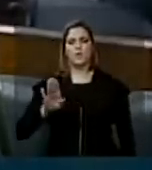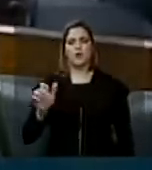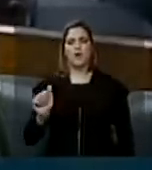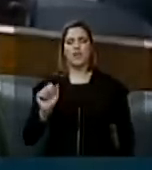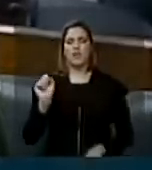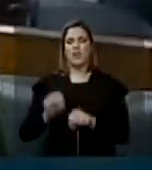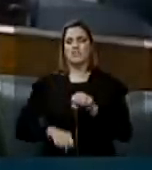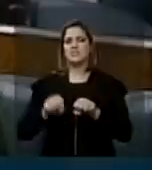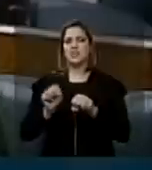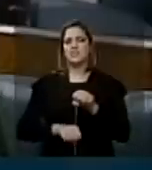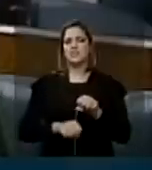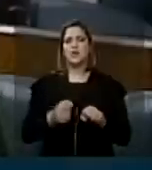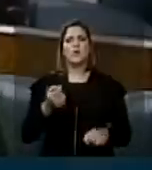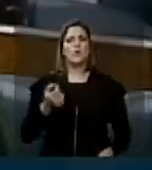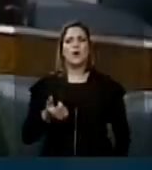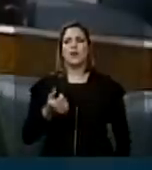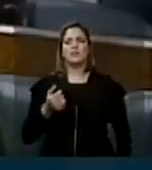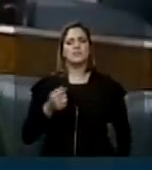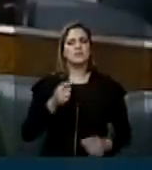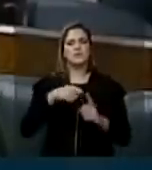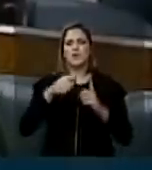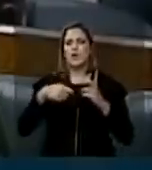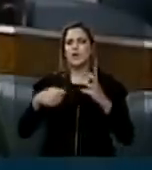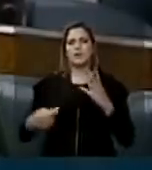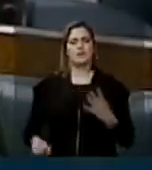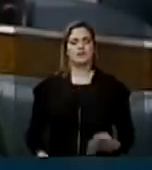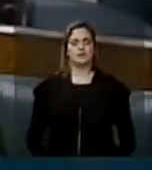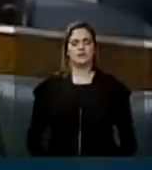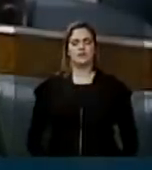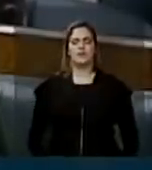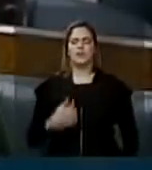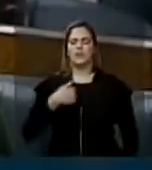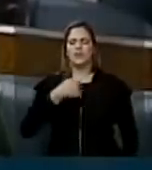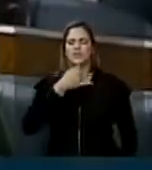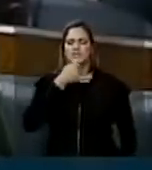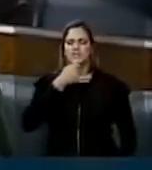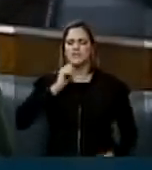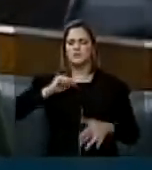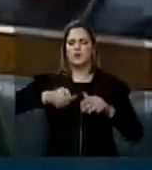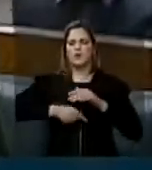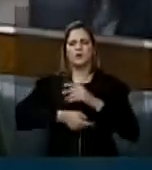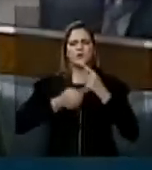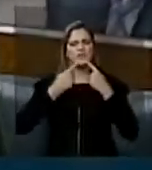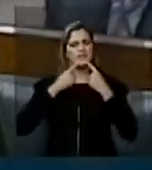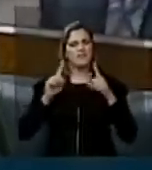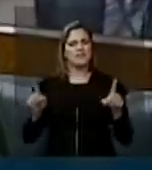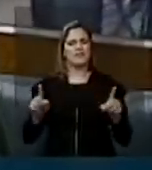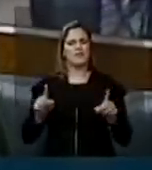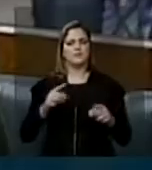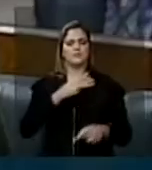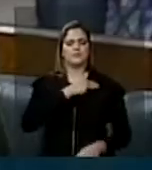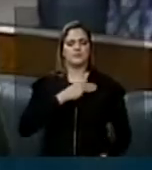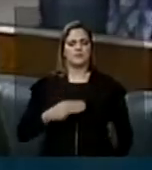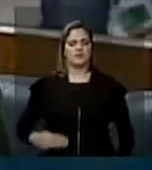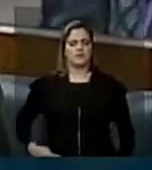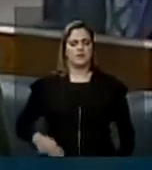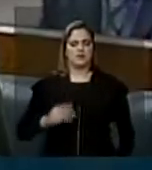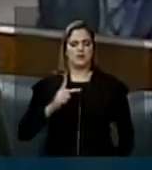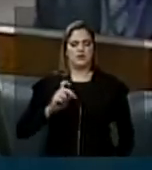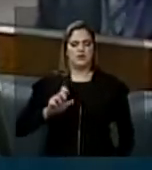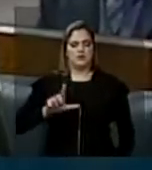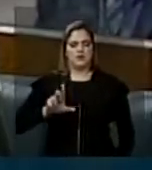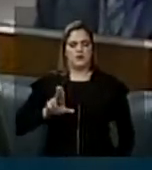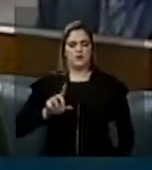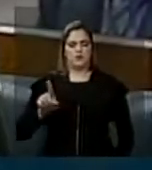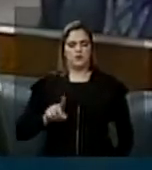são assassinados quase todo mês portanto eu lamento profundamente o ministro peluzo